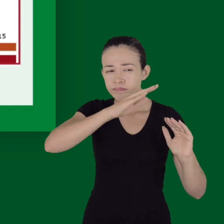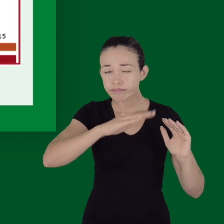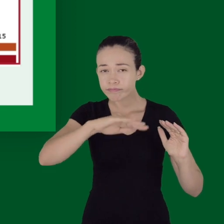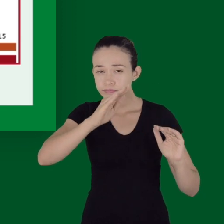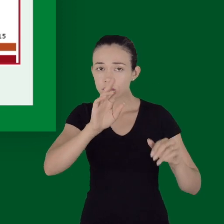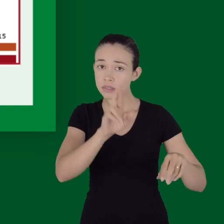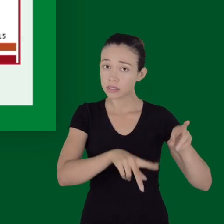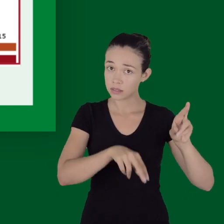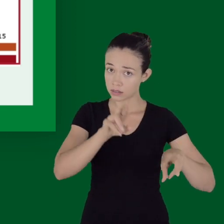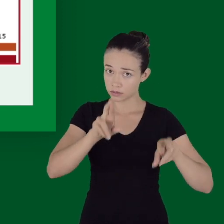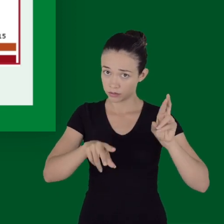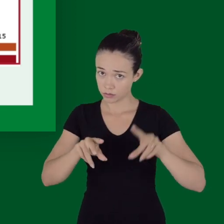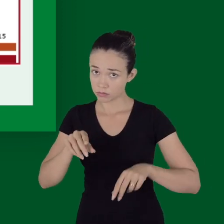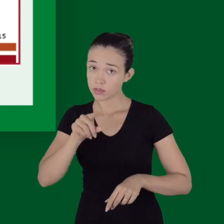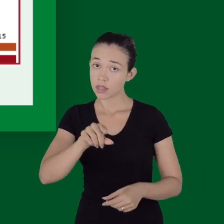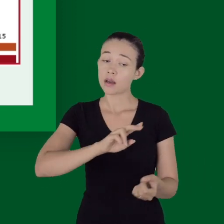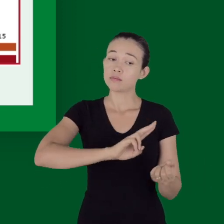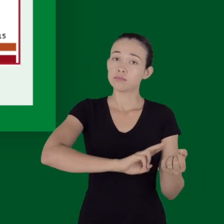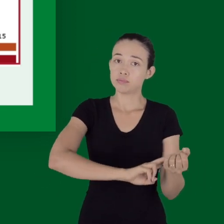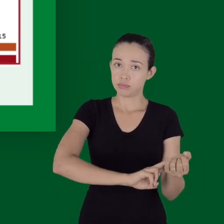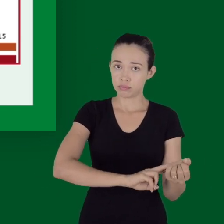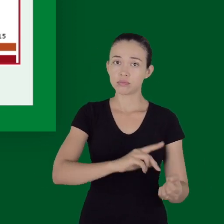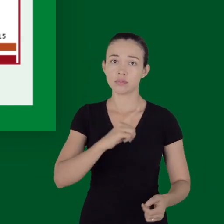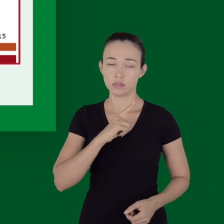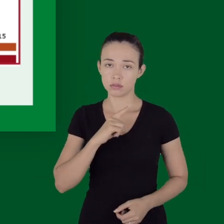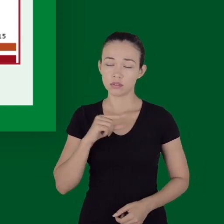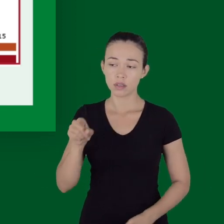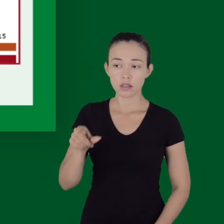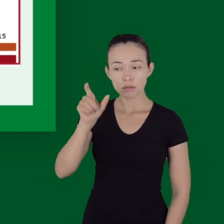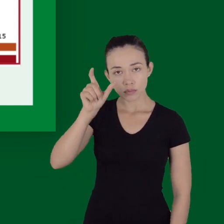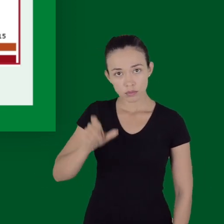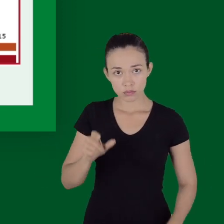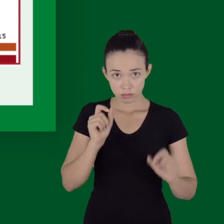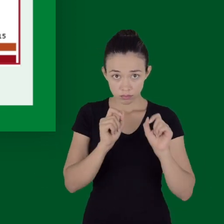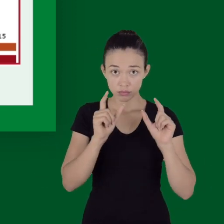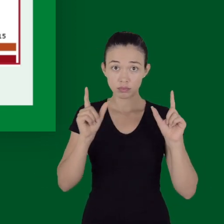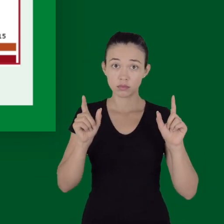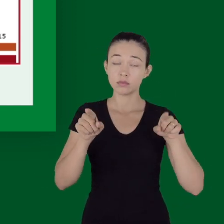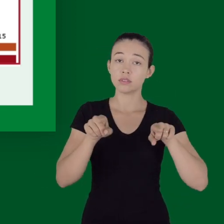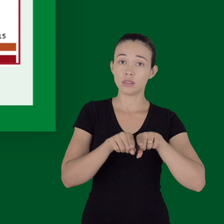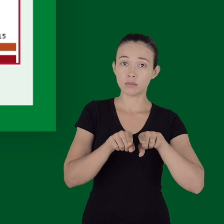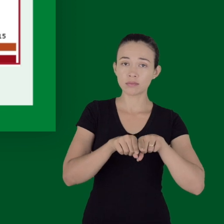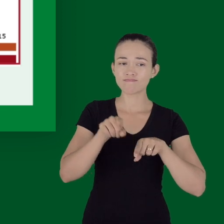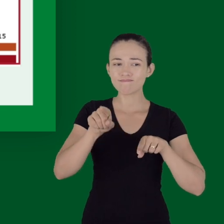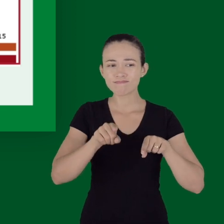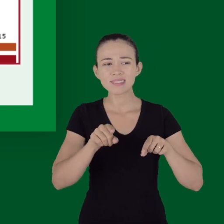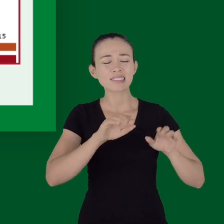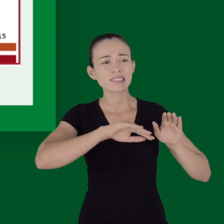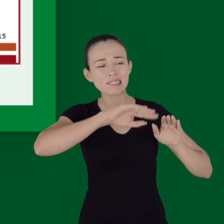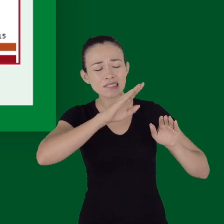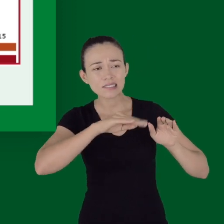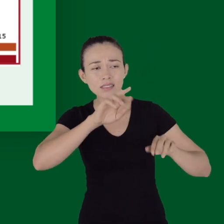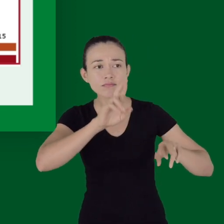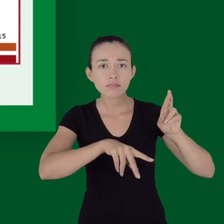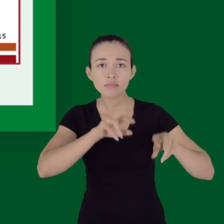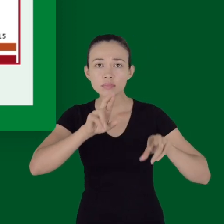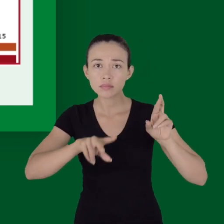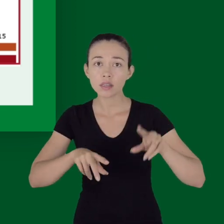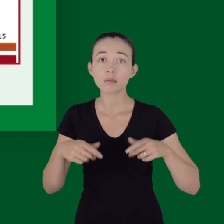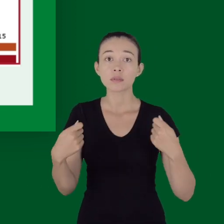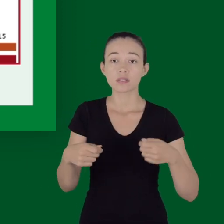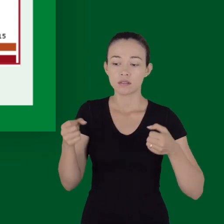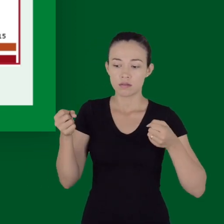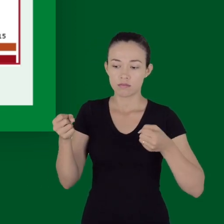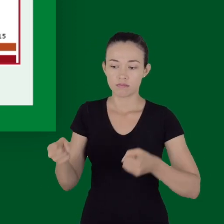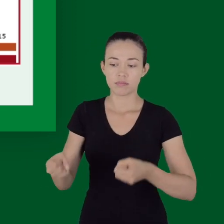cardioversão elétrica com sincronização. Lembrando que aqui tem que ser sempre sincronizada, porque tem QRS, né?